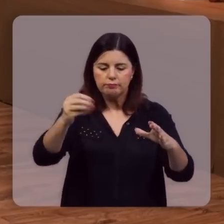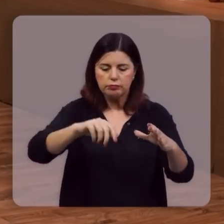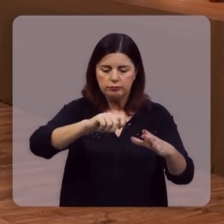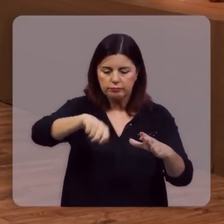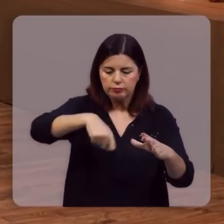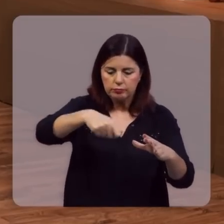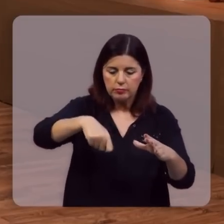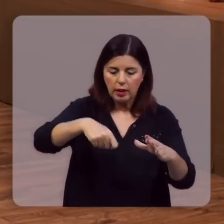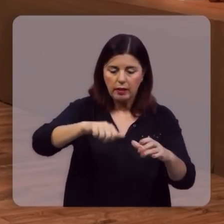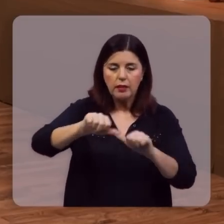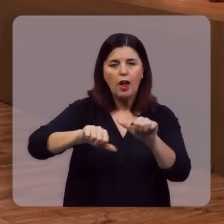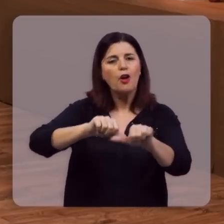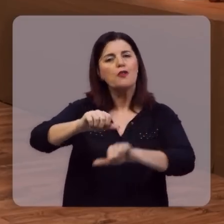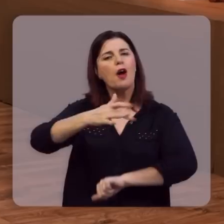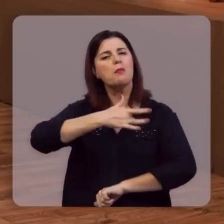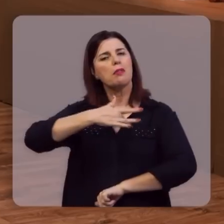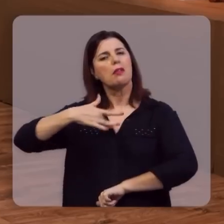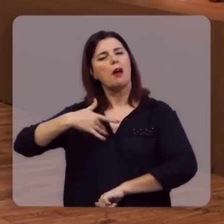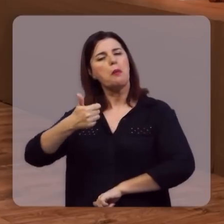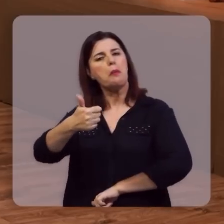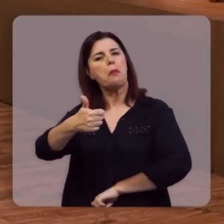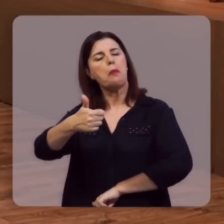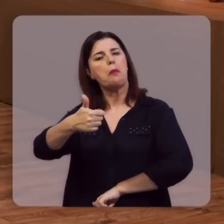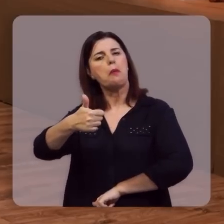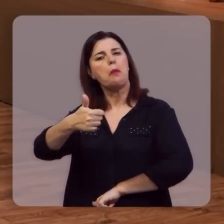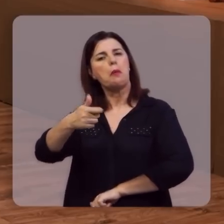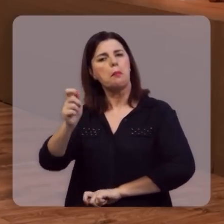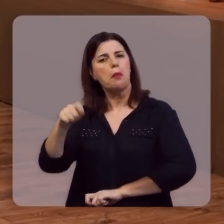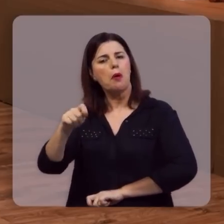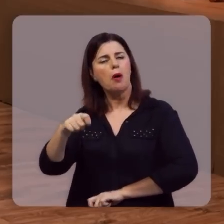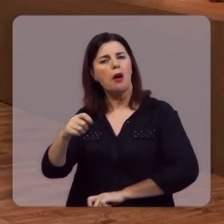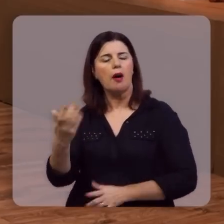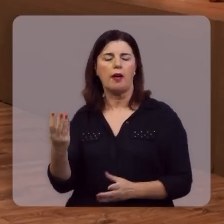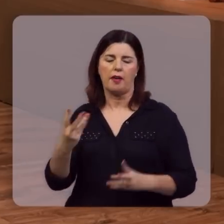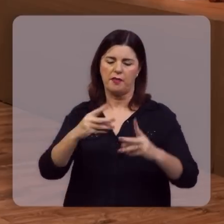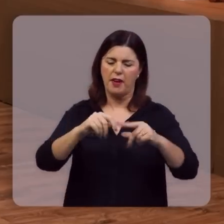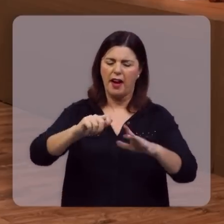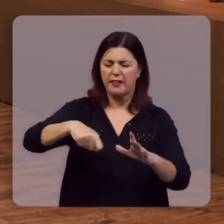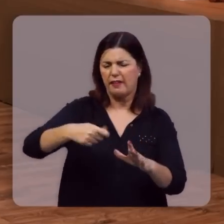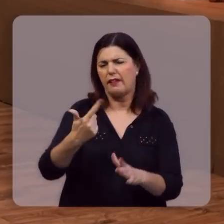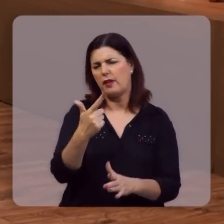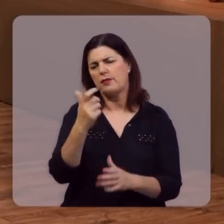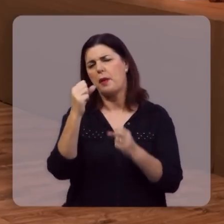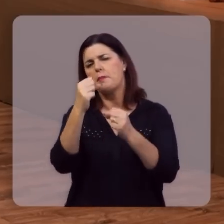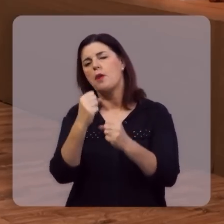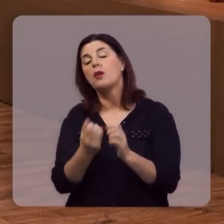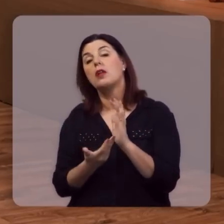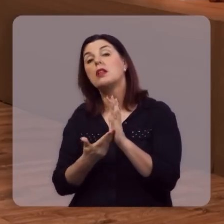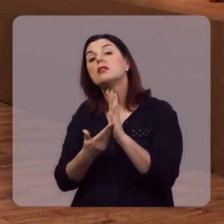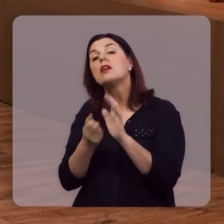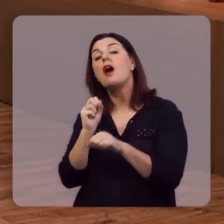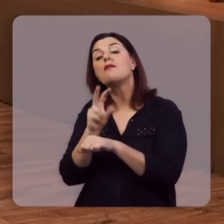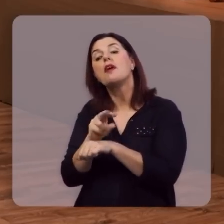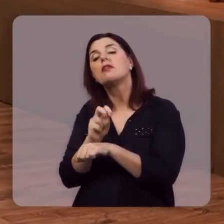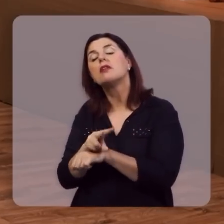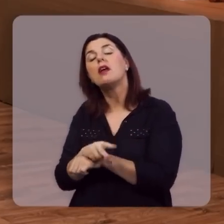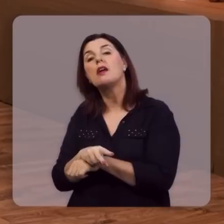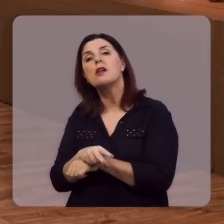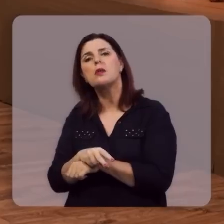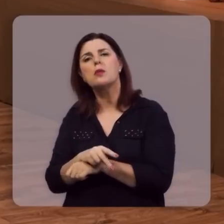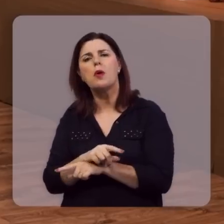E o alimento se torna saudável. É claro que a farinha em si não tem o poder de tirar o veneno